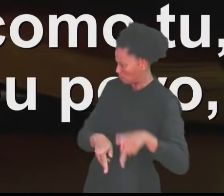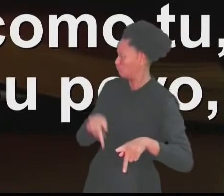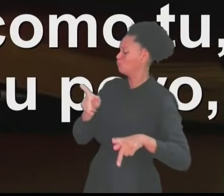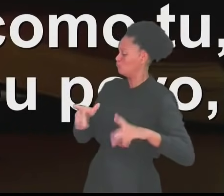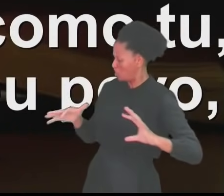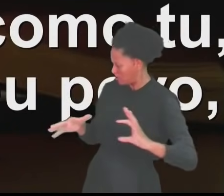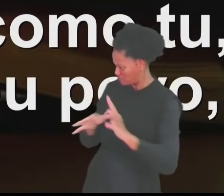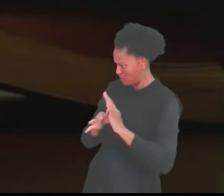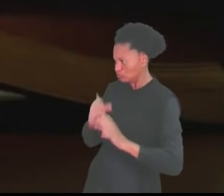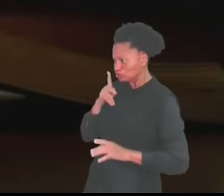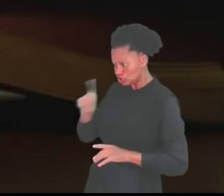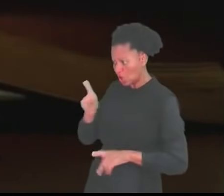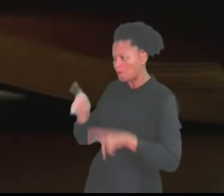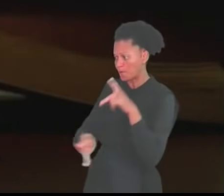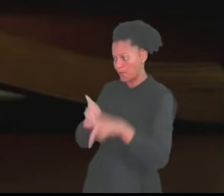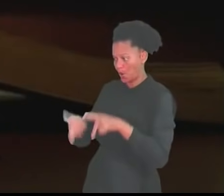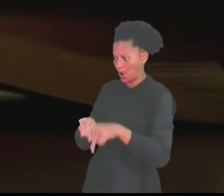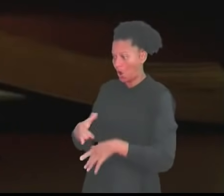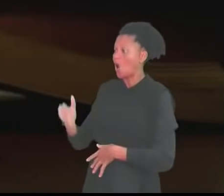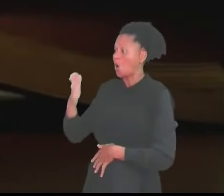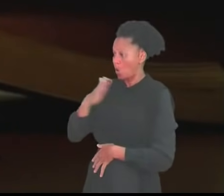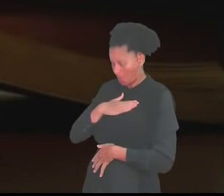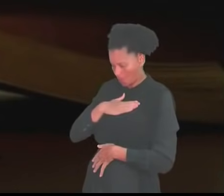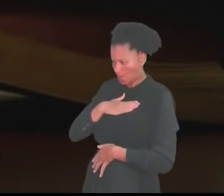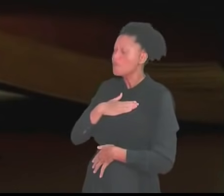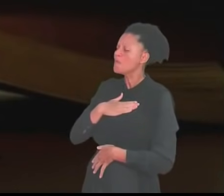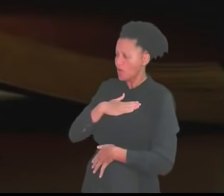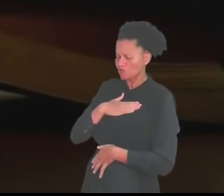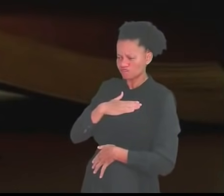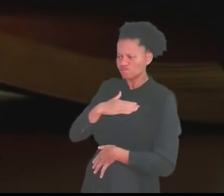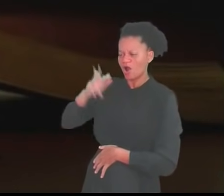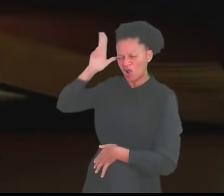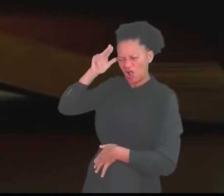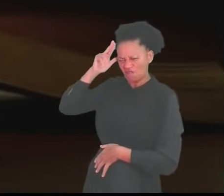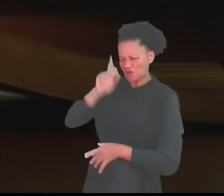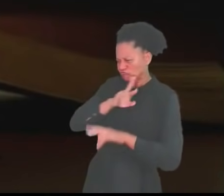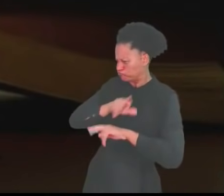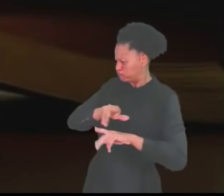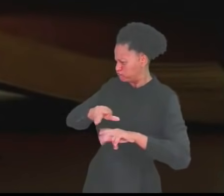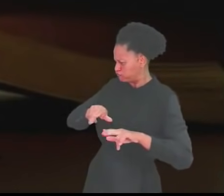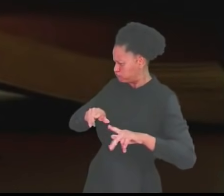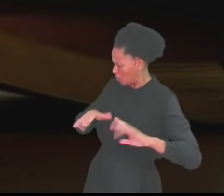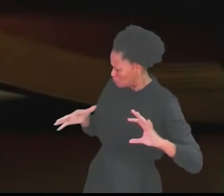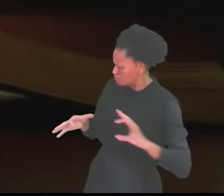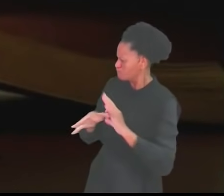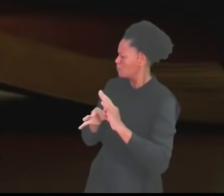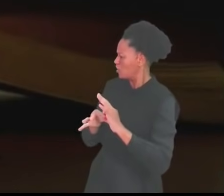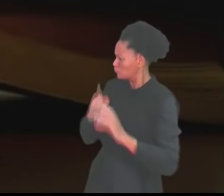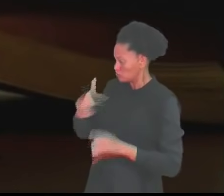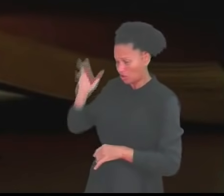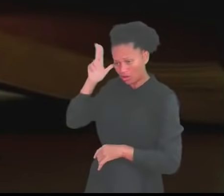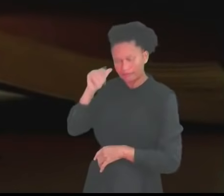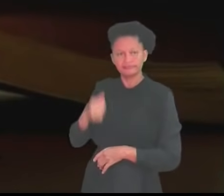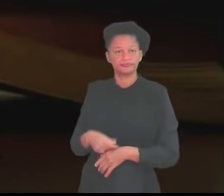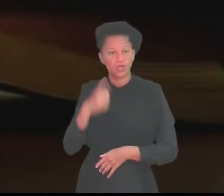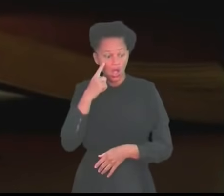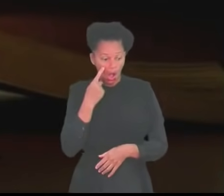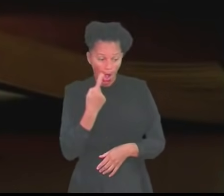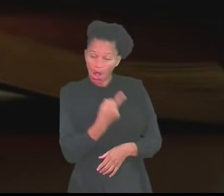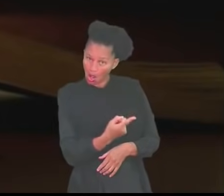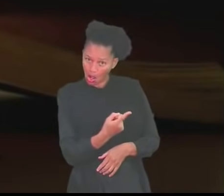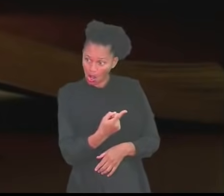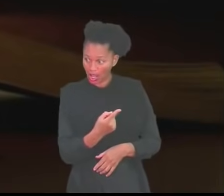teu povo, e os meus cavalos como os teus cavalos. Veja só que ele mandou